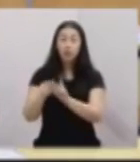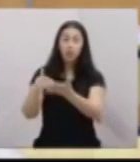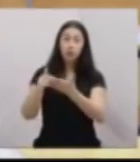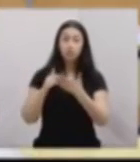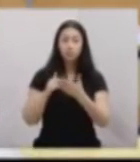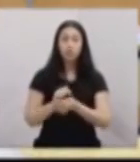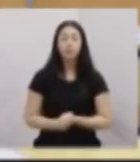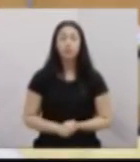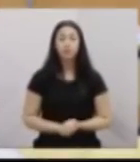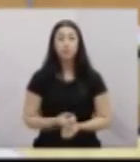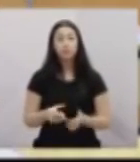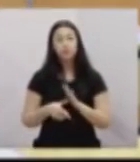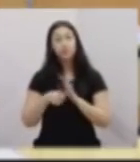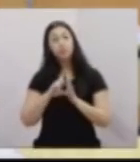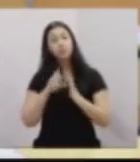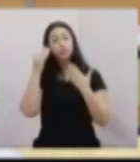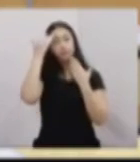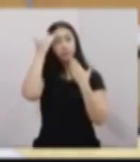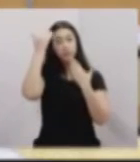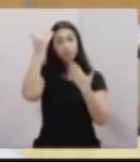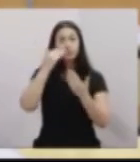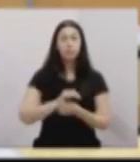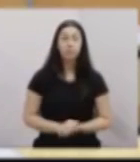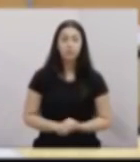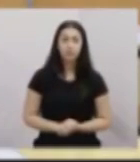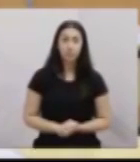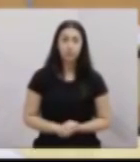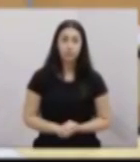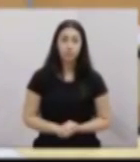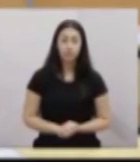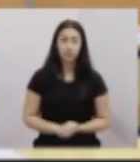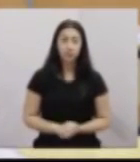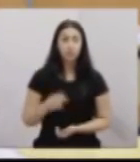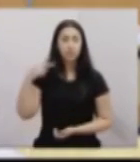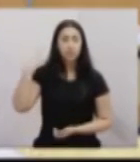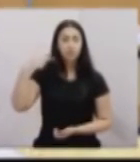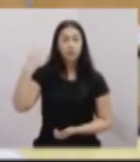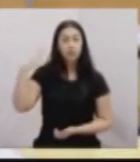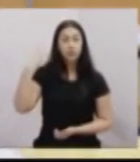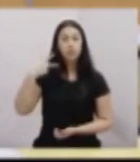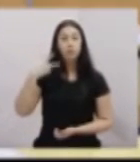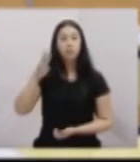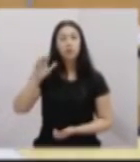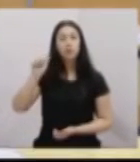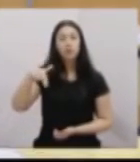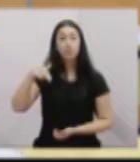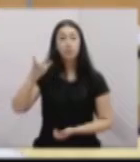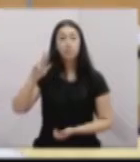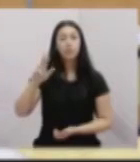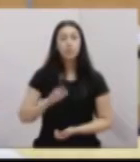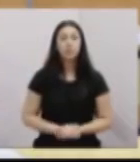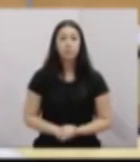dessa empresa e, antecipando agradecimento pela atenção dispensada, subscrevemos autoria, vereador Valmir